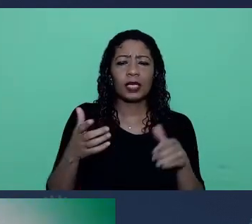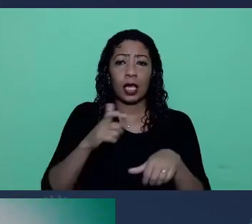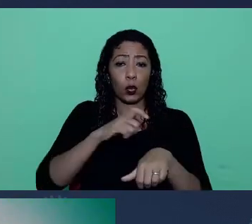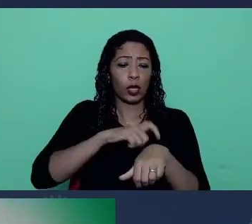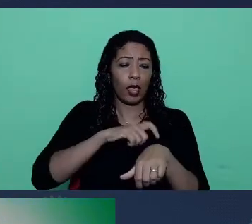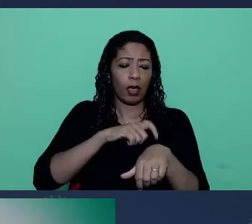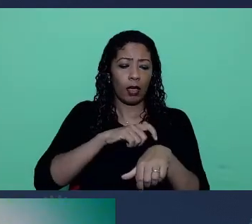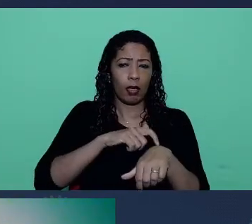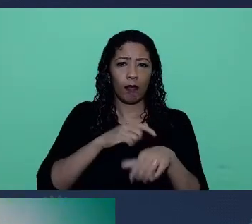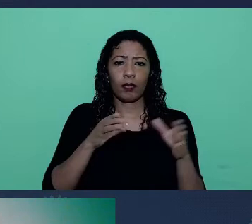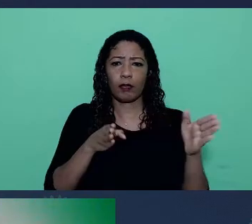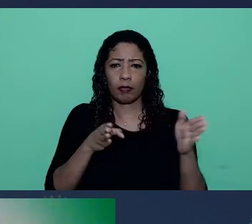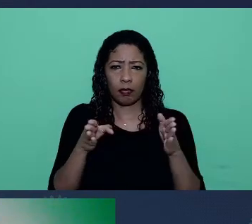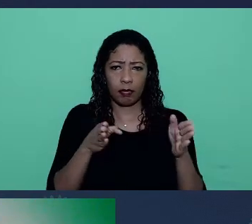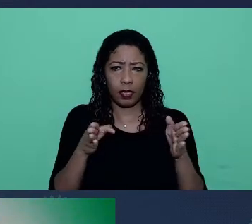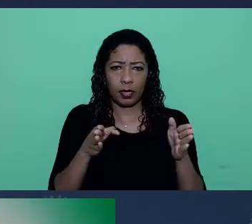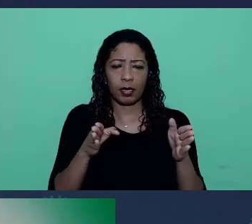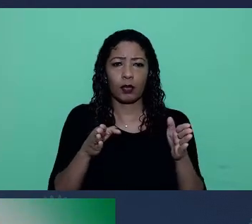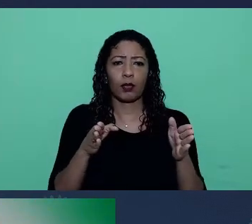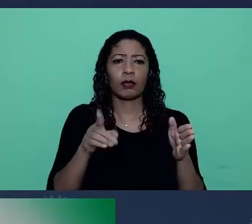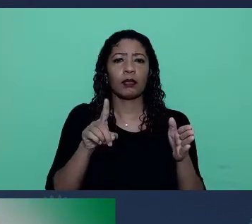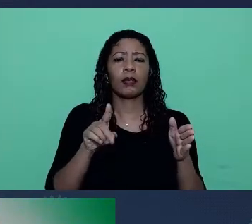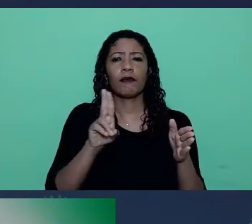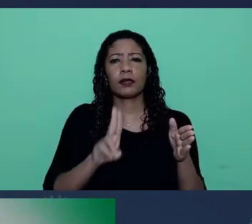você necessita